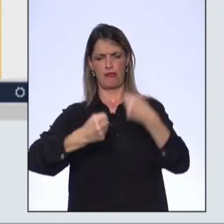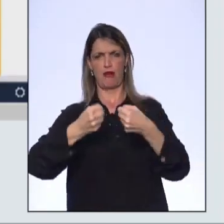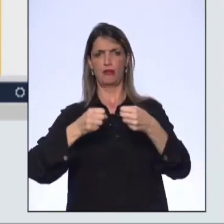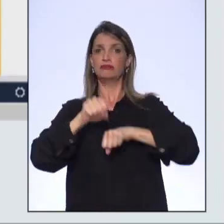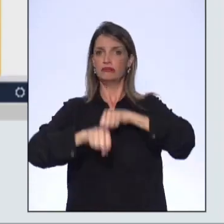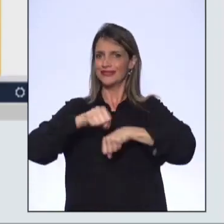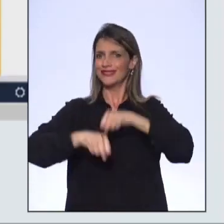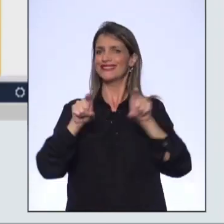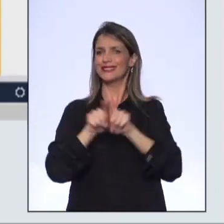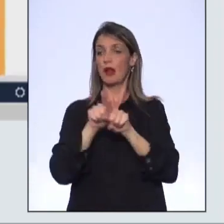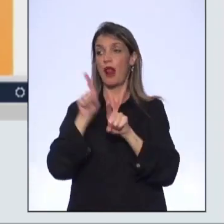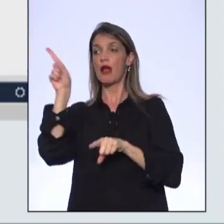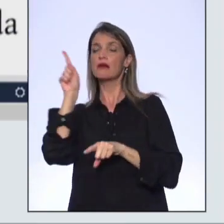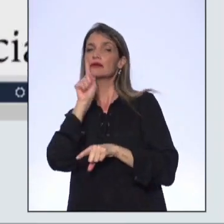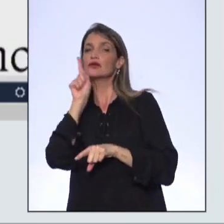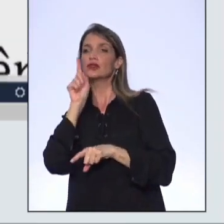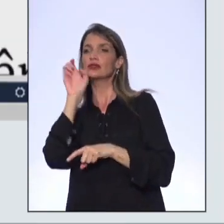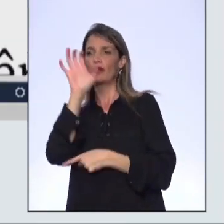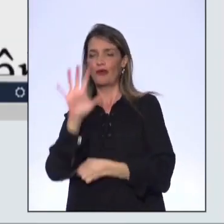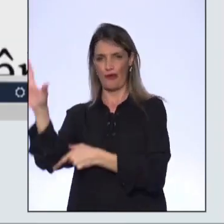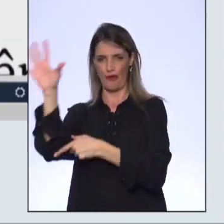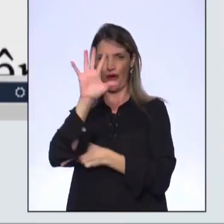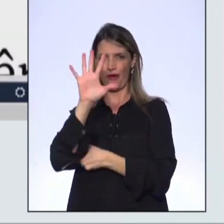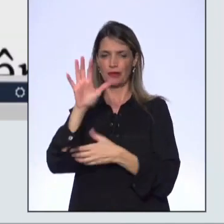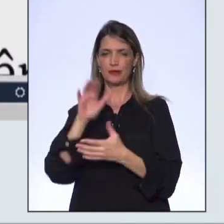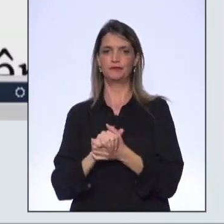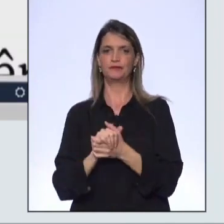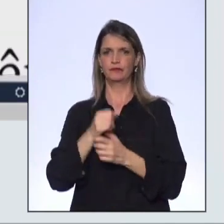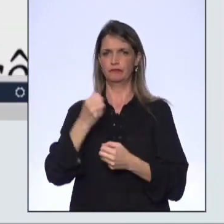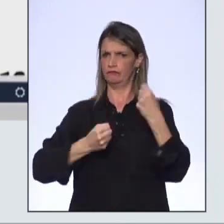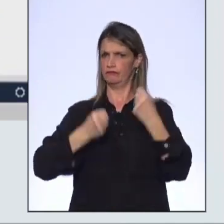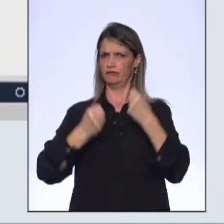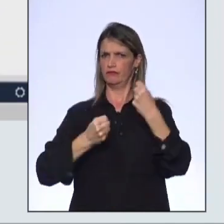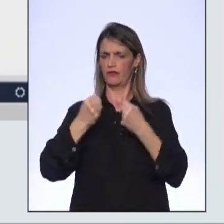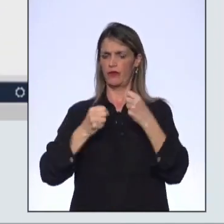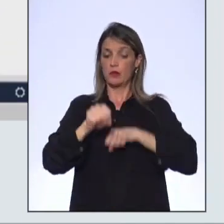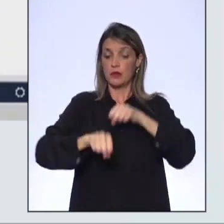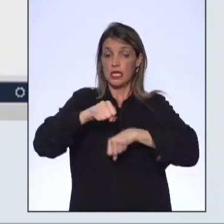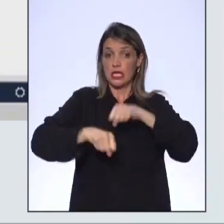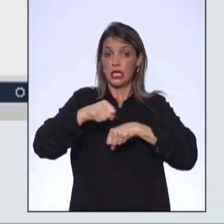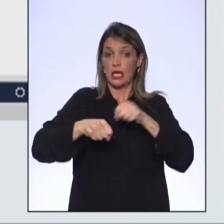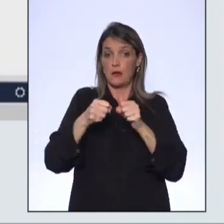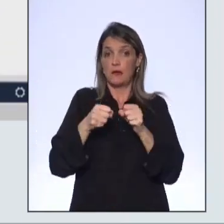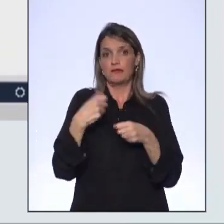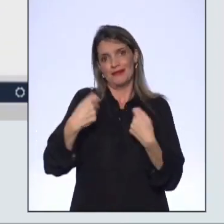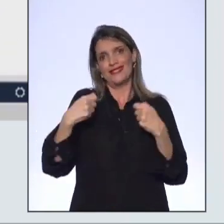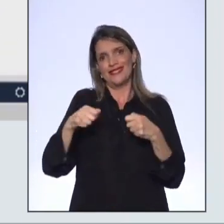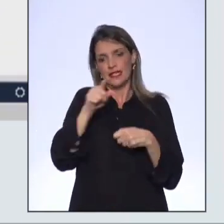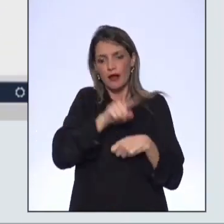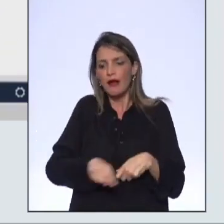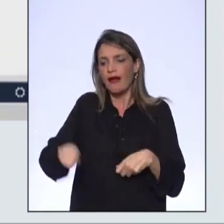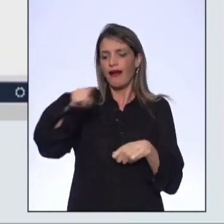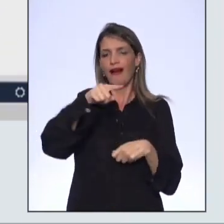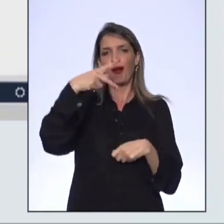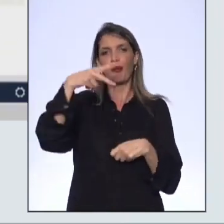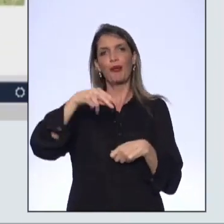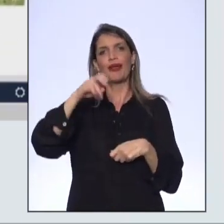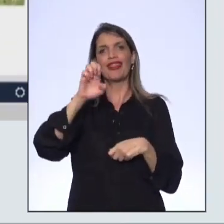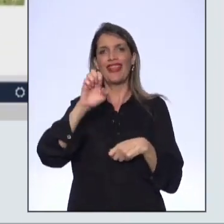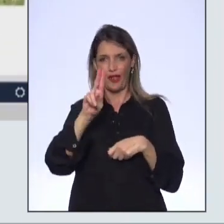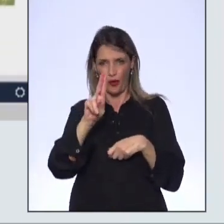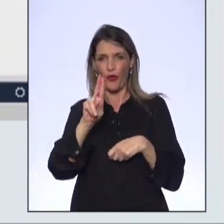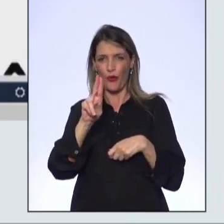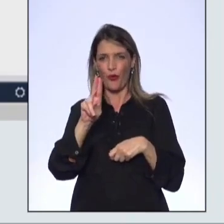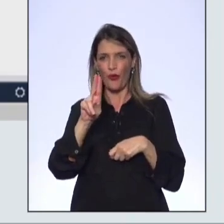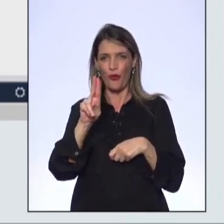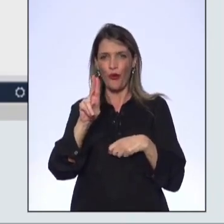nos Estados Unidos e na Europa. Automóveis e bicicletas precisavam de pneus. Pneus são feitos de borracha.